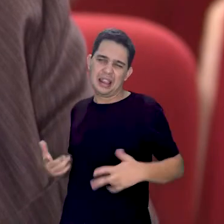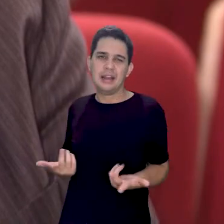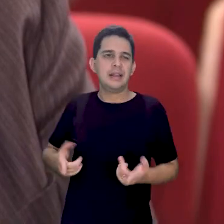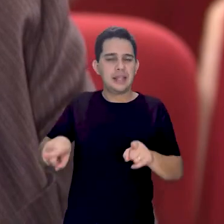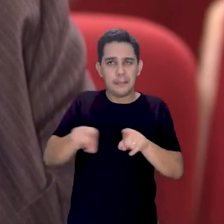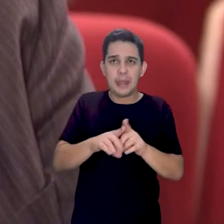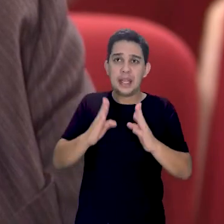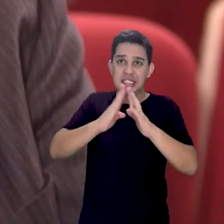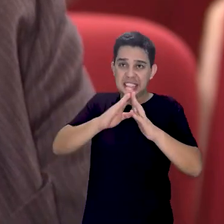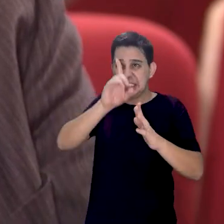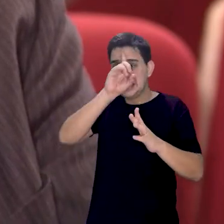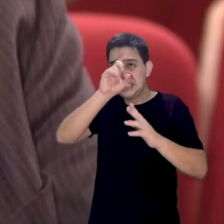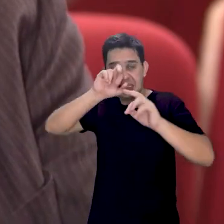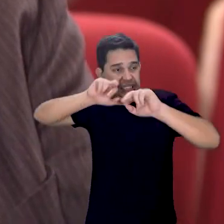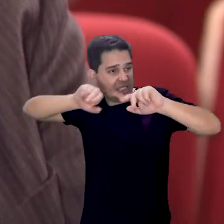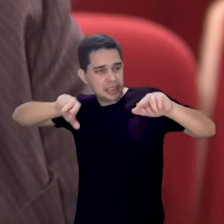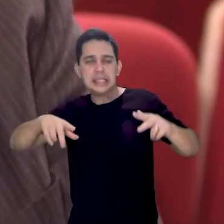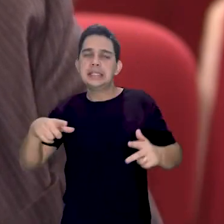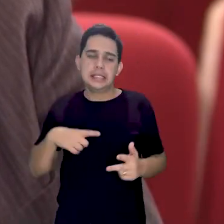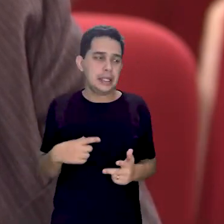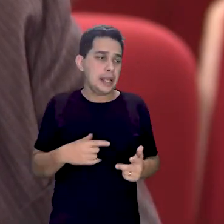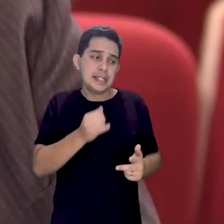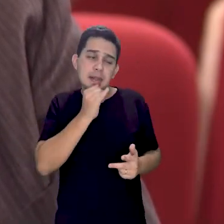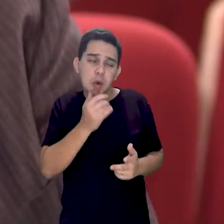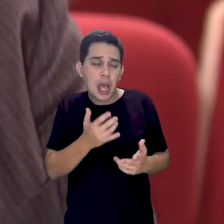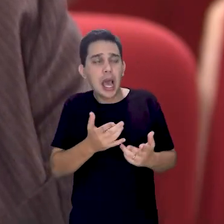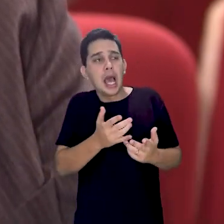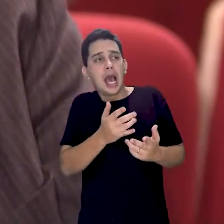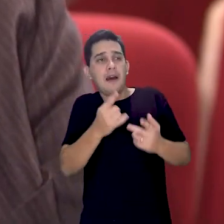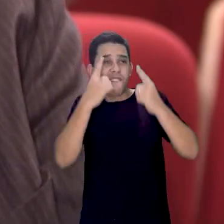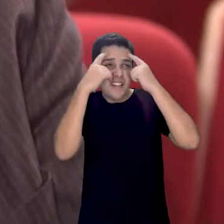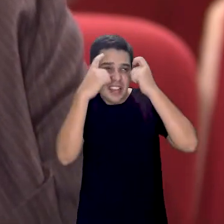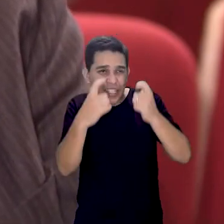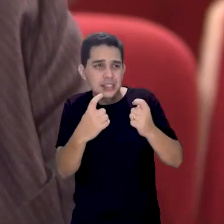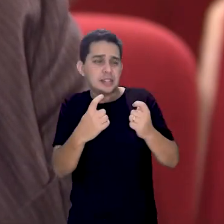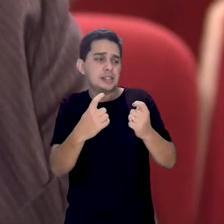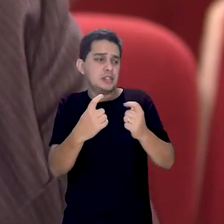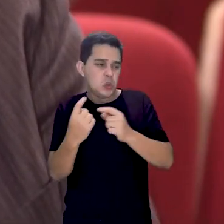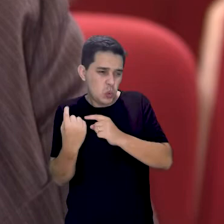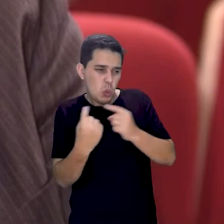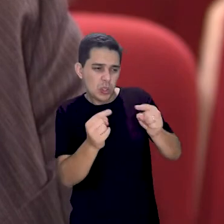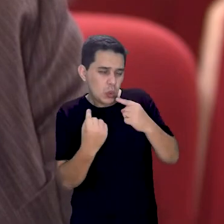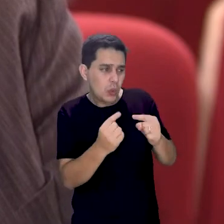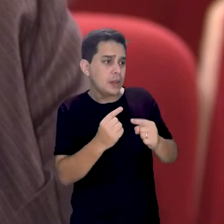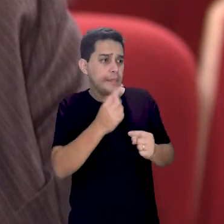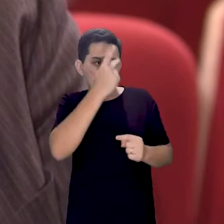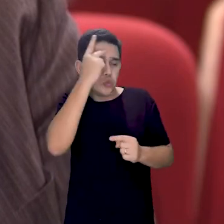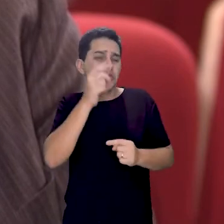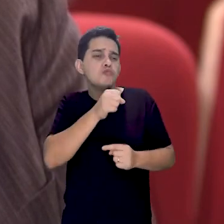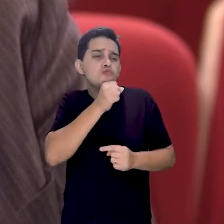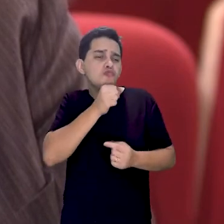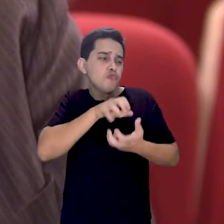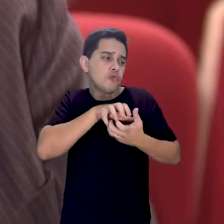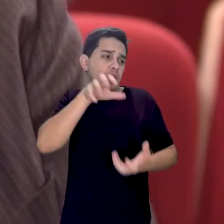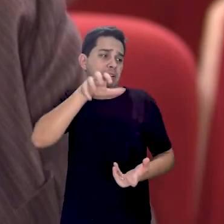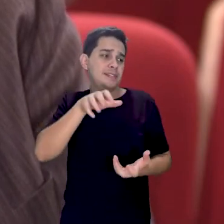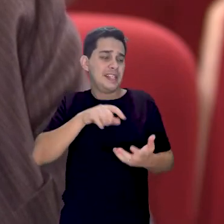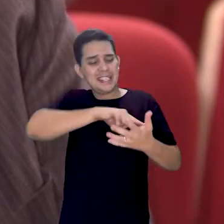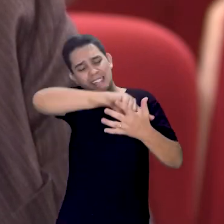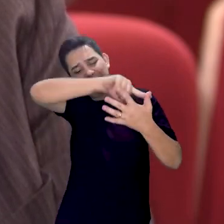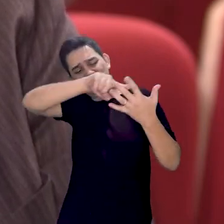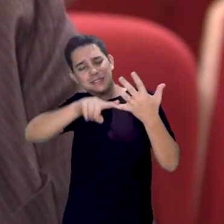a violência sofrida por idosos, né, na área do idoso. São as 5 principais matérias